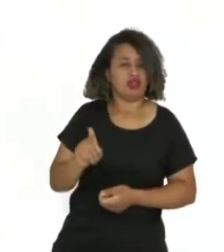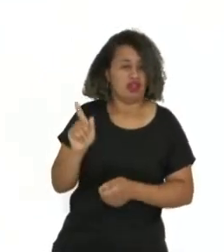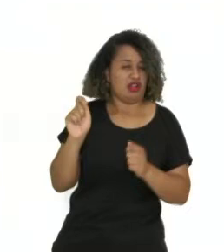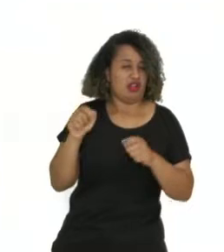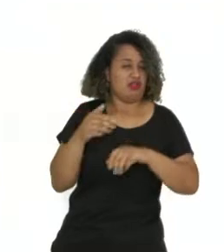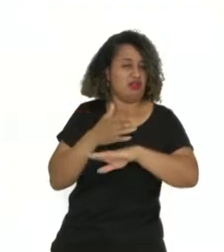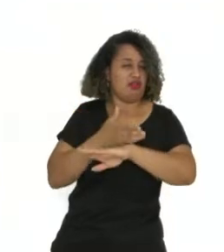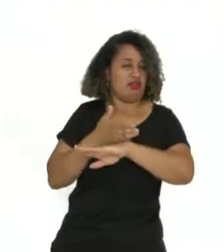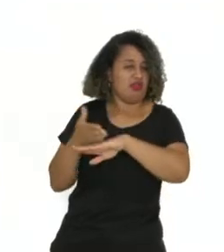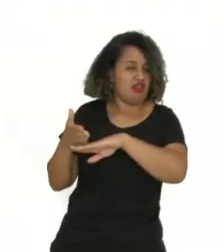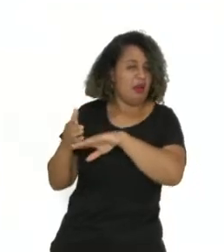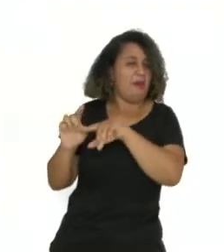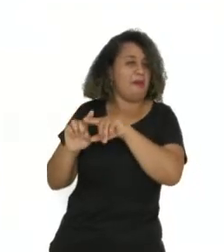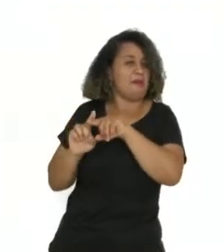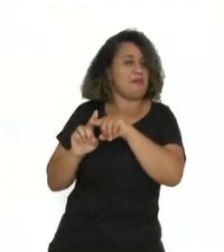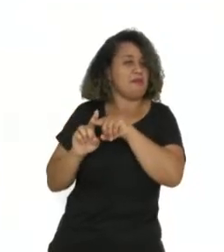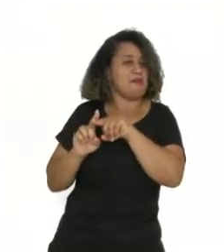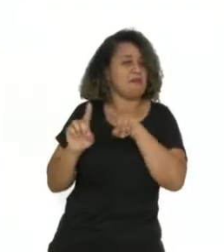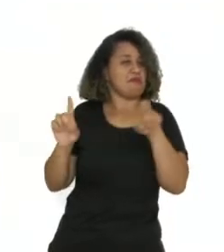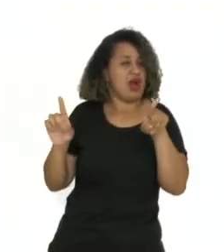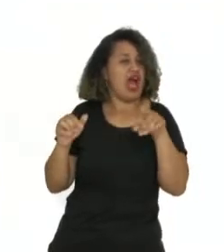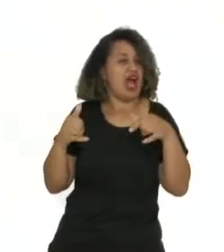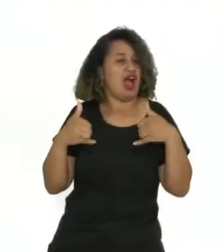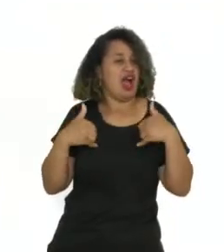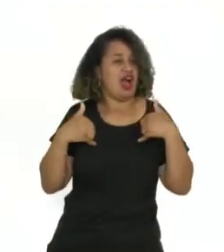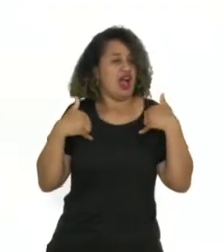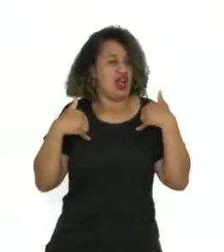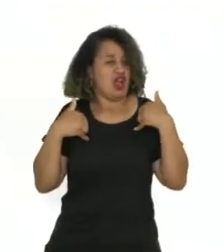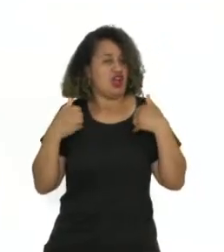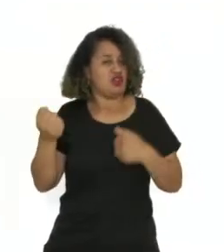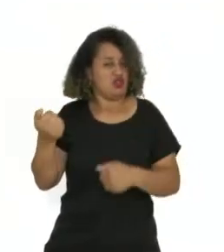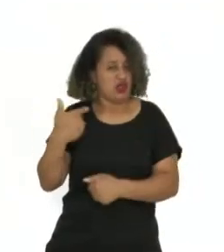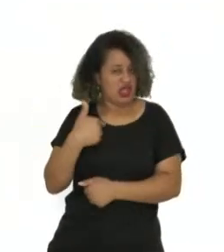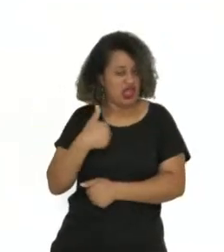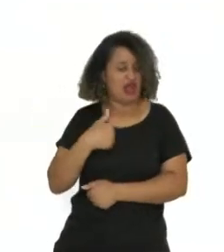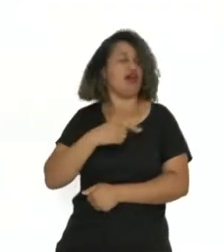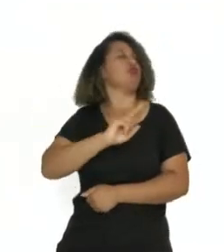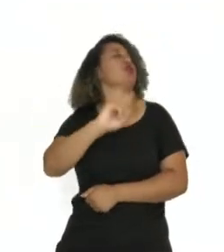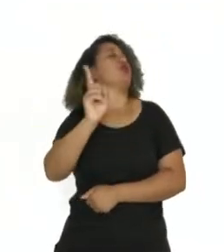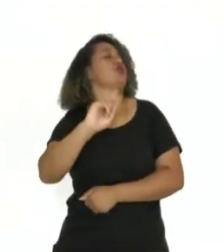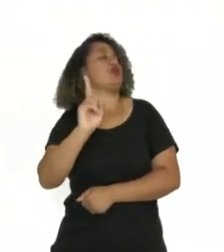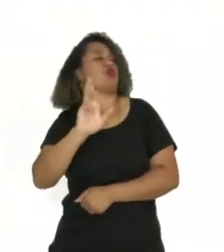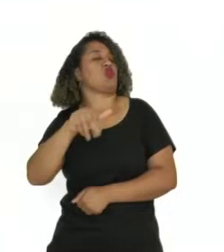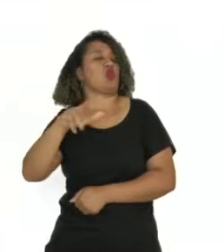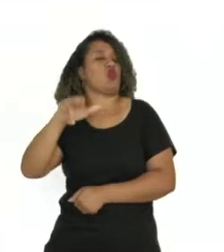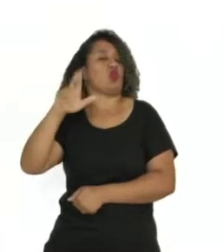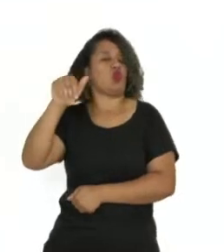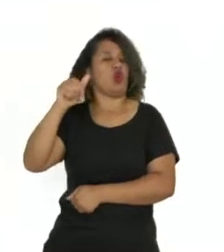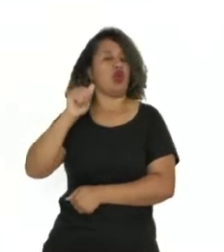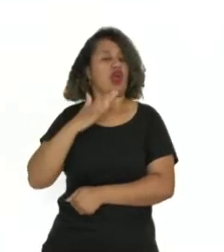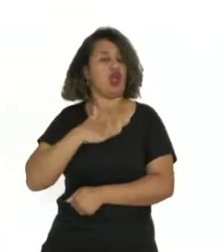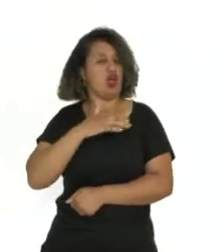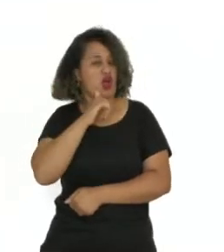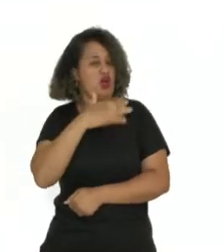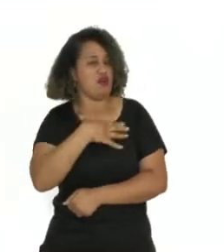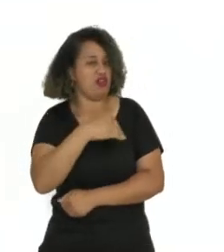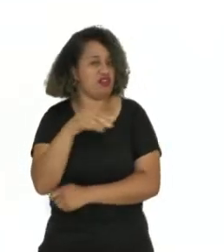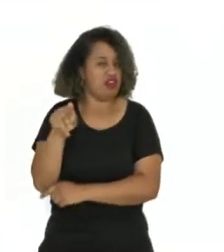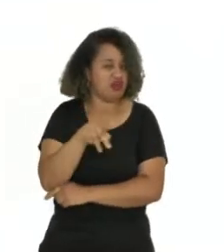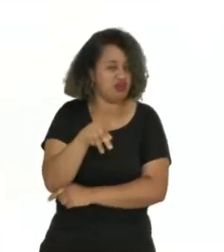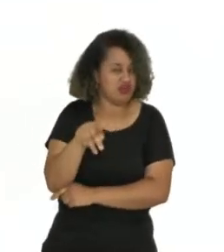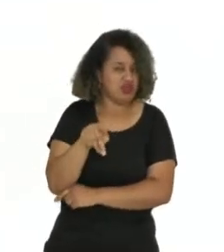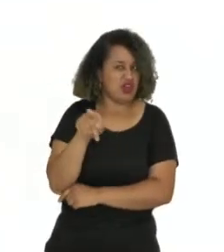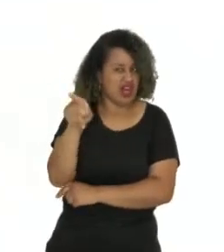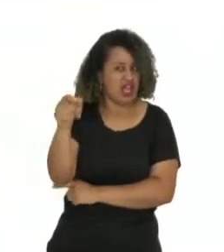ser branco, mas mais orgulhoso do que eu não pode ser nunca. Uma filha professora ele não vai